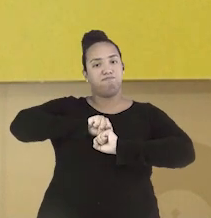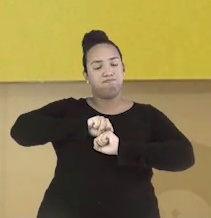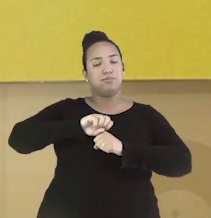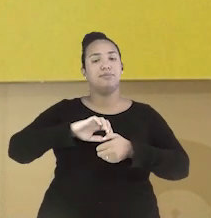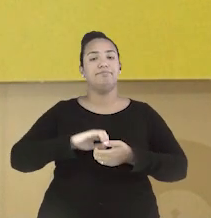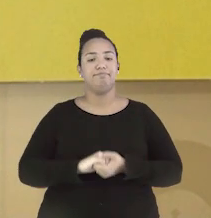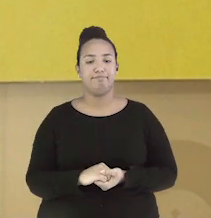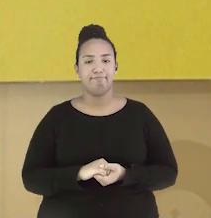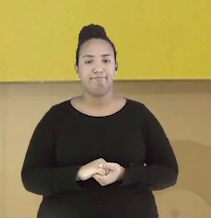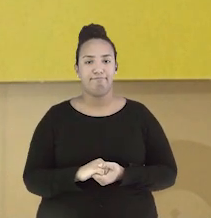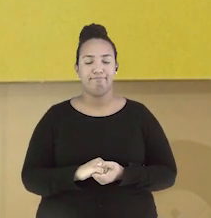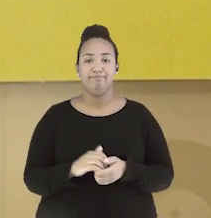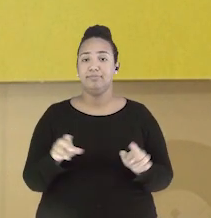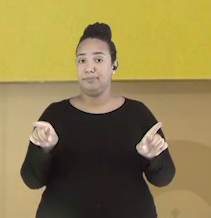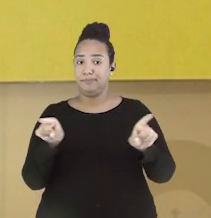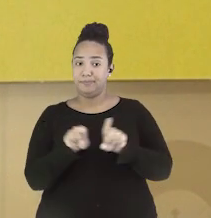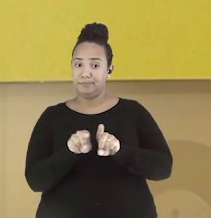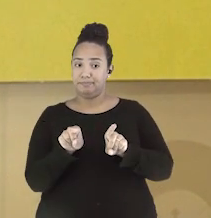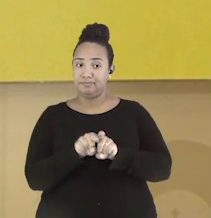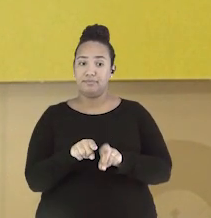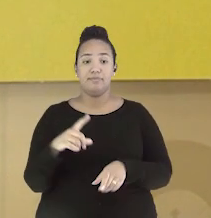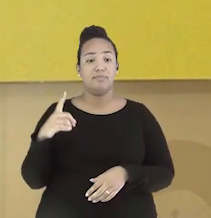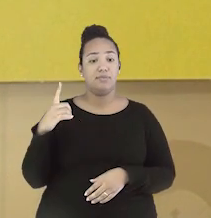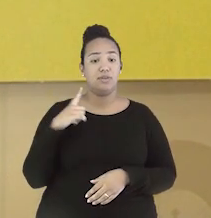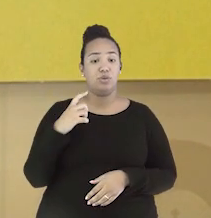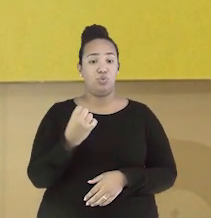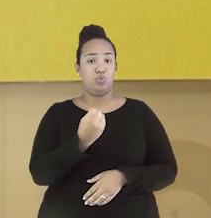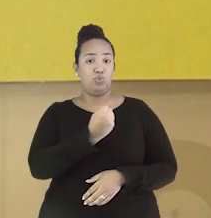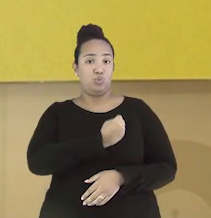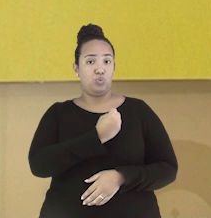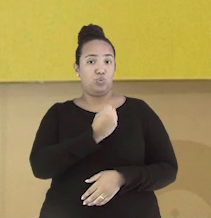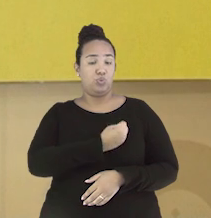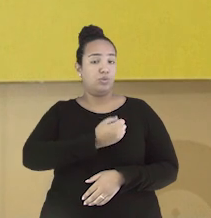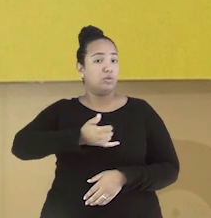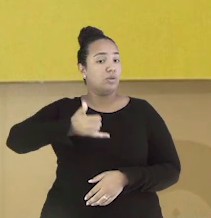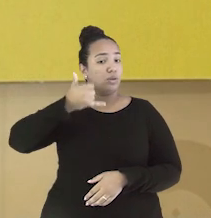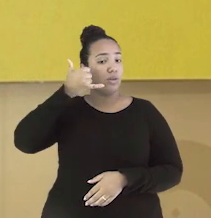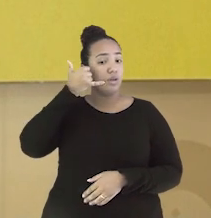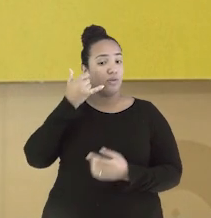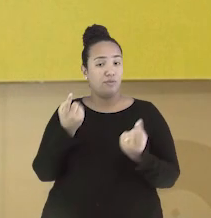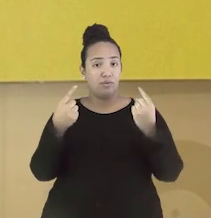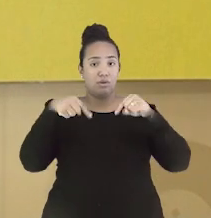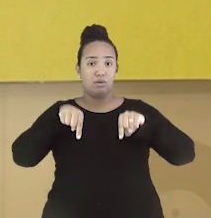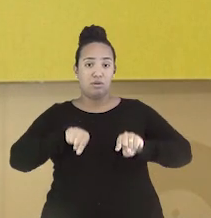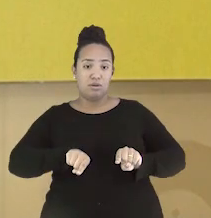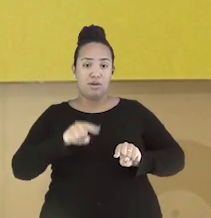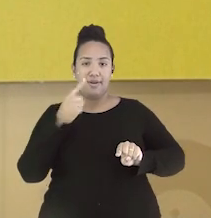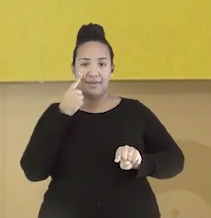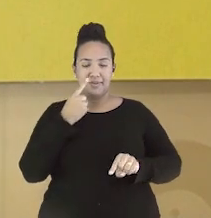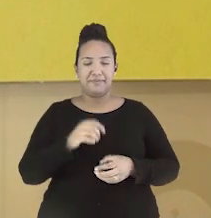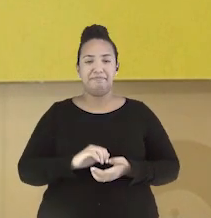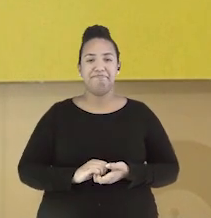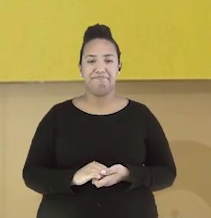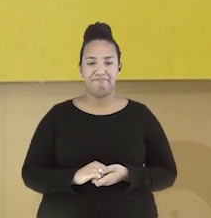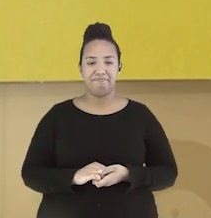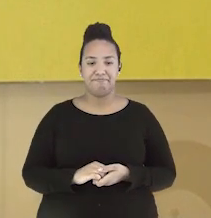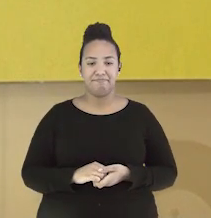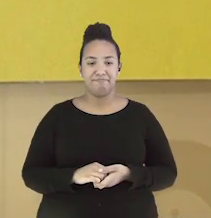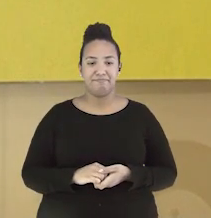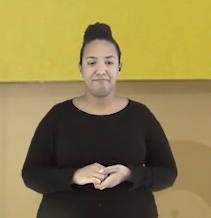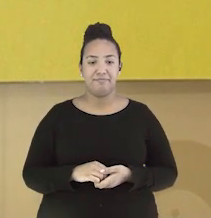contra a Covid-19. Além disso, existe um número de telefone na parte inferior,